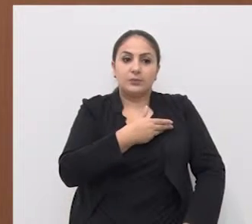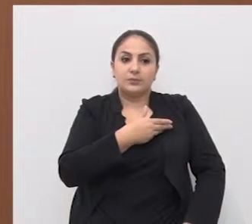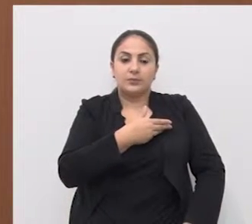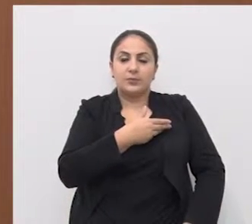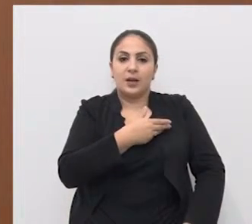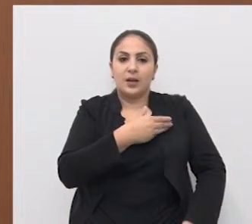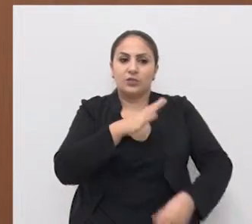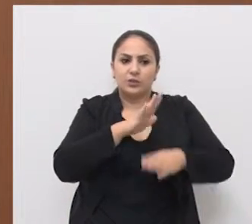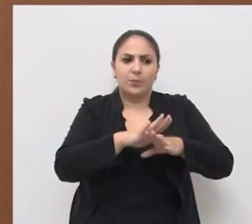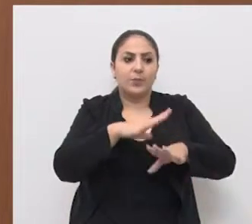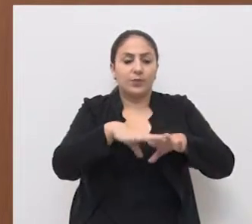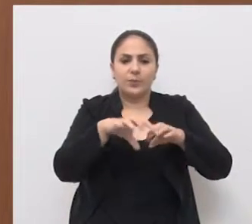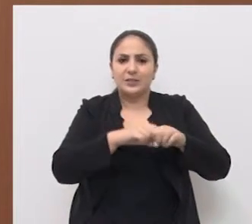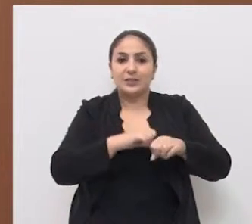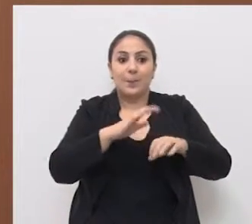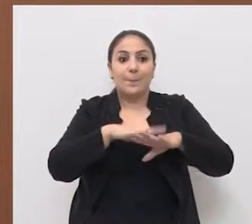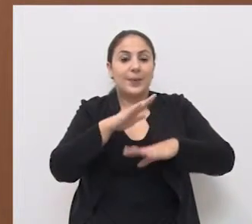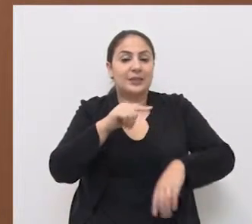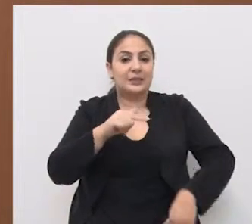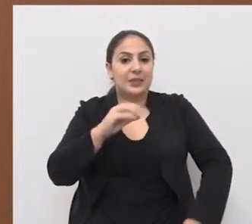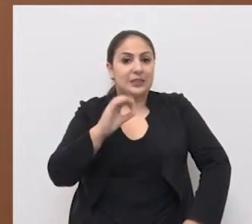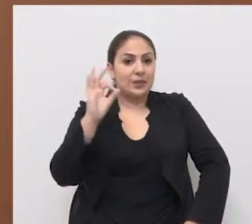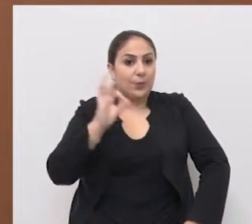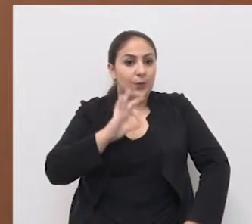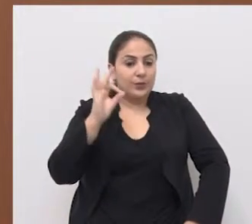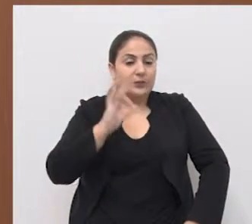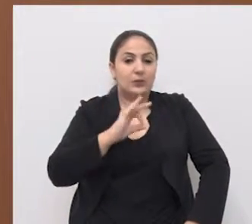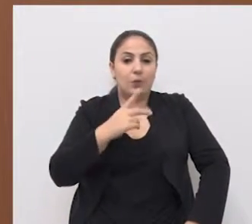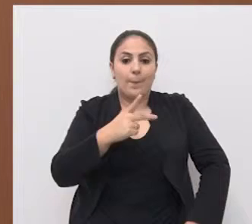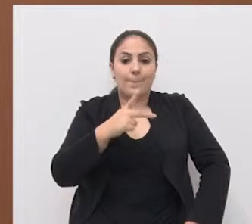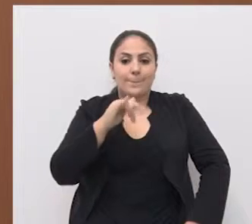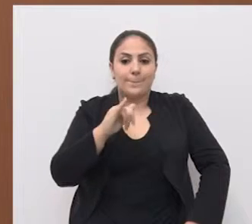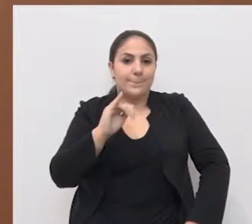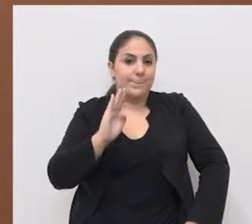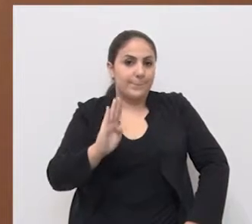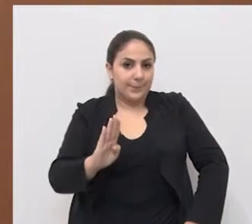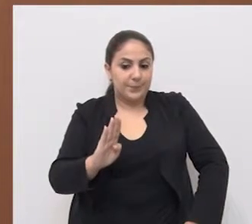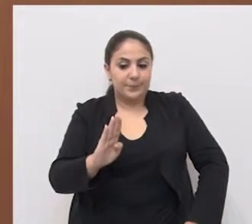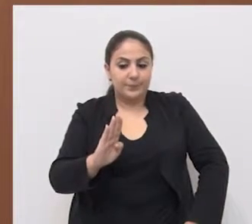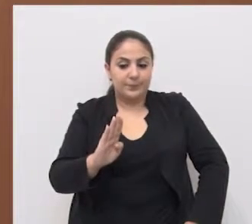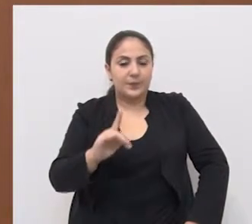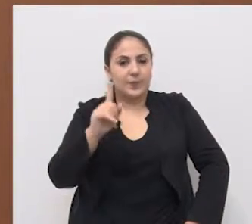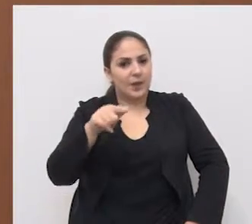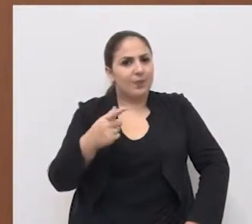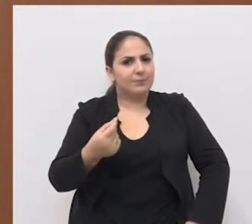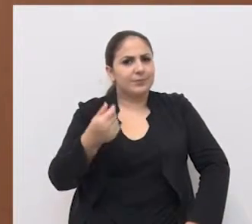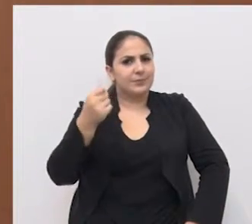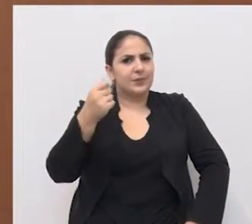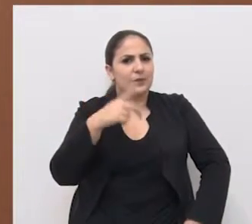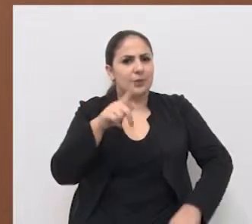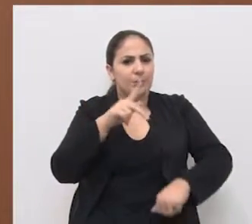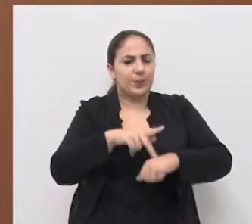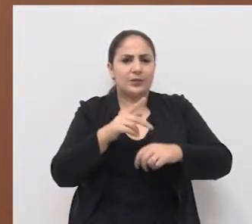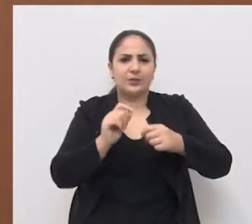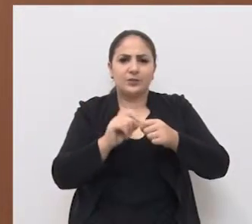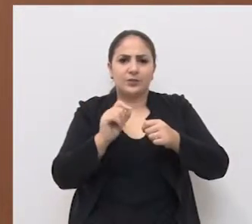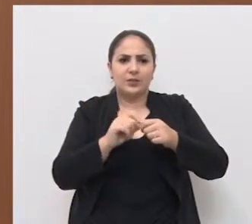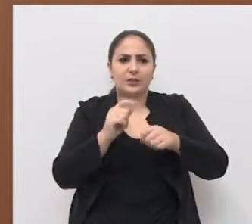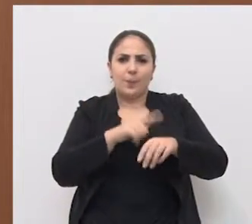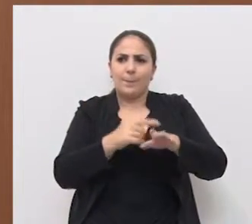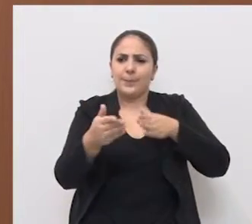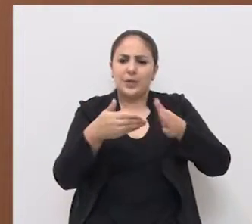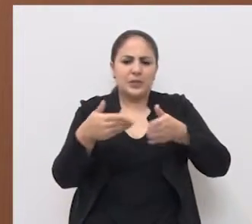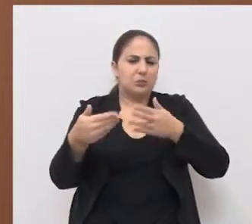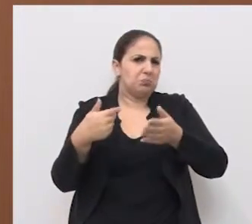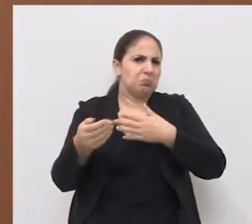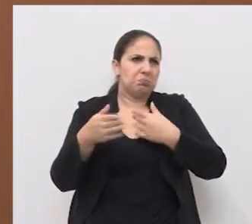interferimos na formação de mais de 70% do chamado PIB, né, Produto Interno Bruto, que é a riqueza que o país produz